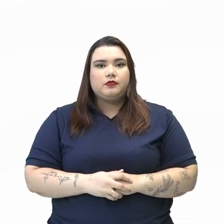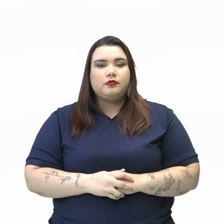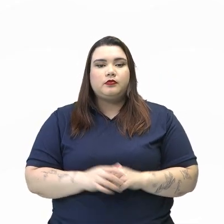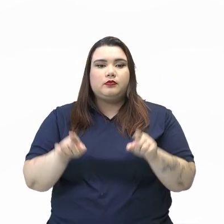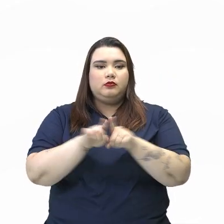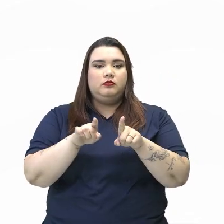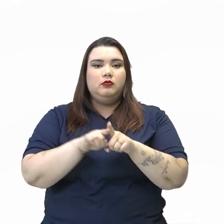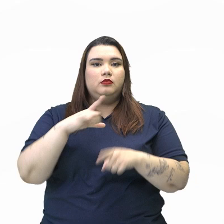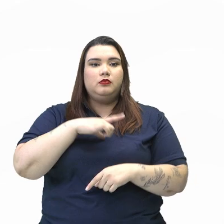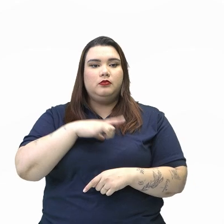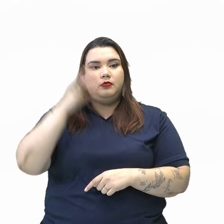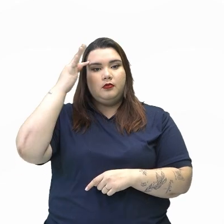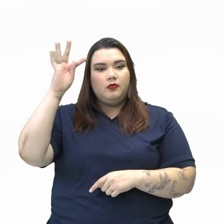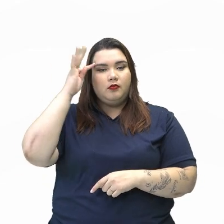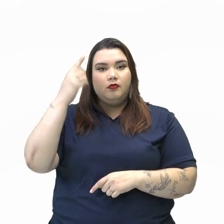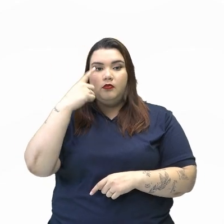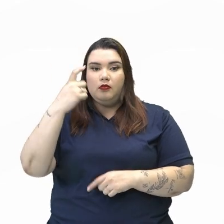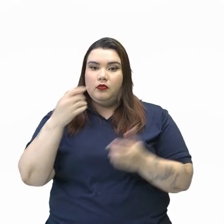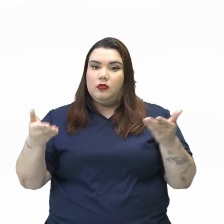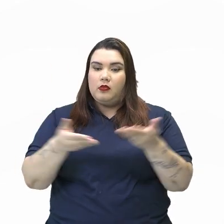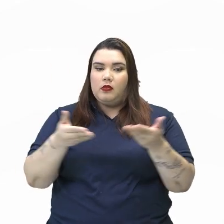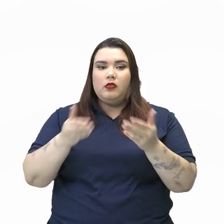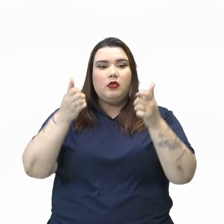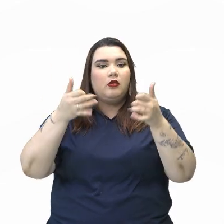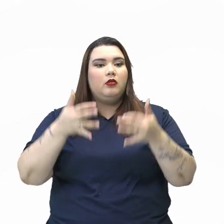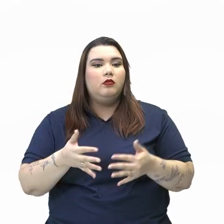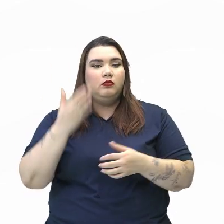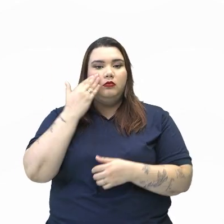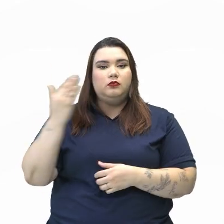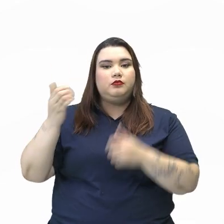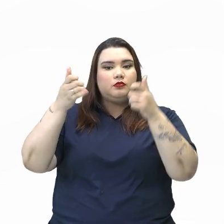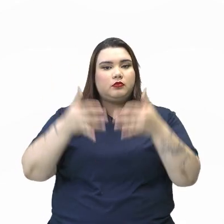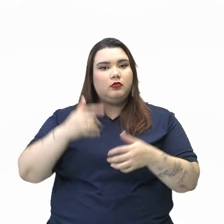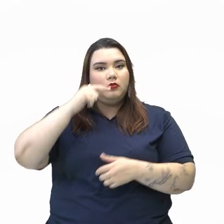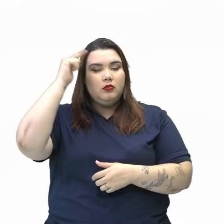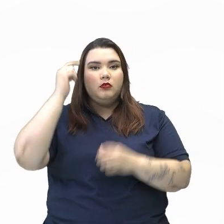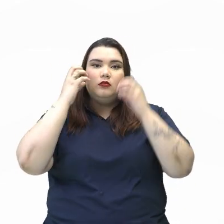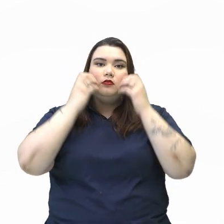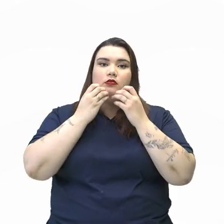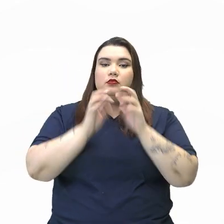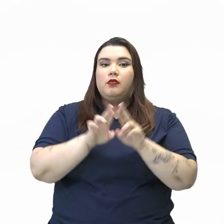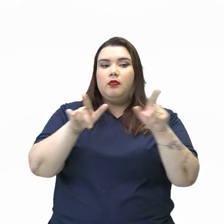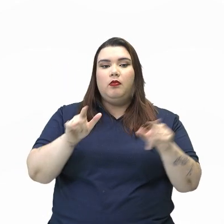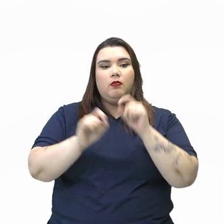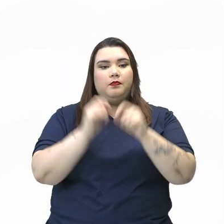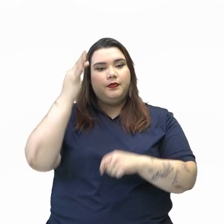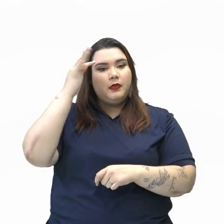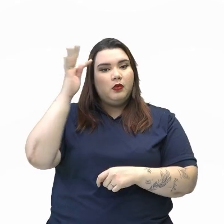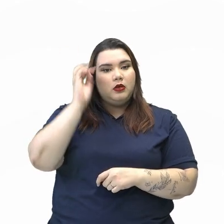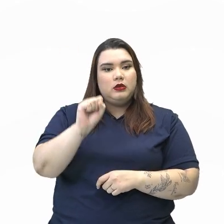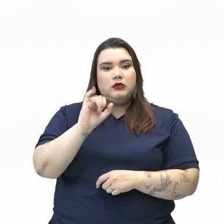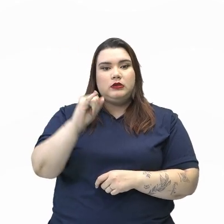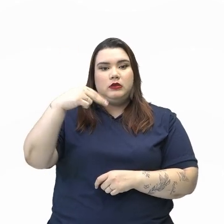uma teoria bem interessante, hoje em dia, que explica Darwin de uma forma diferenciada, que é a teoria